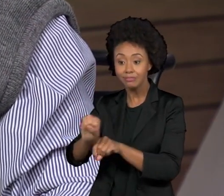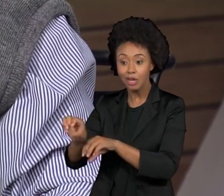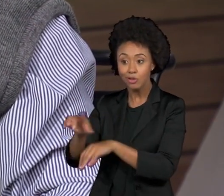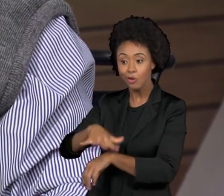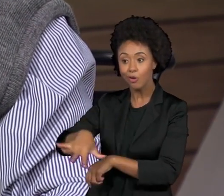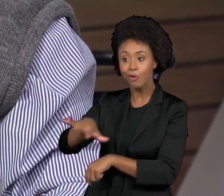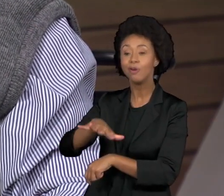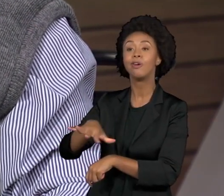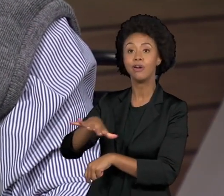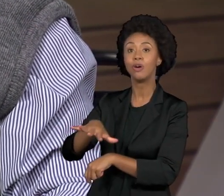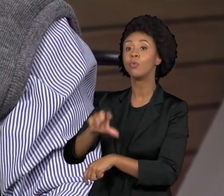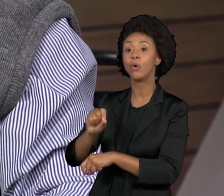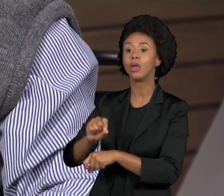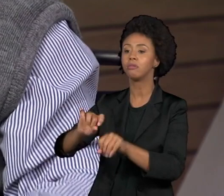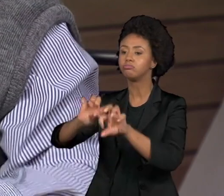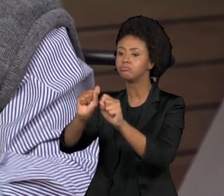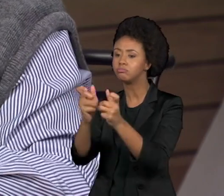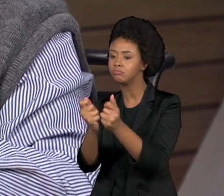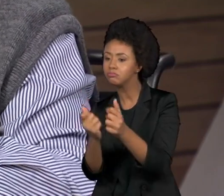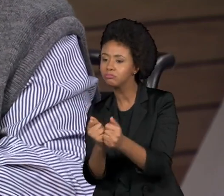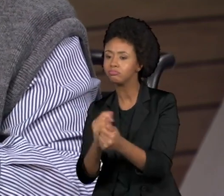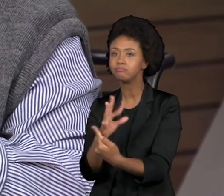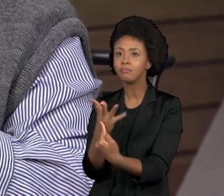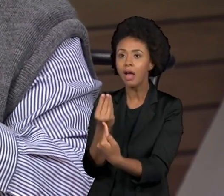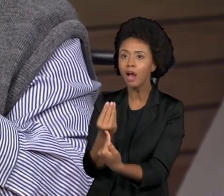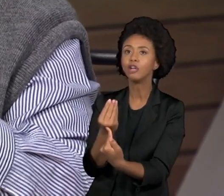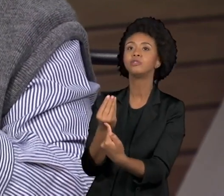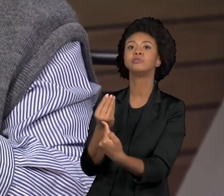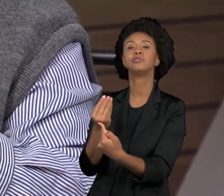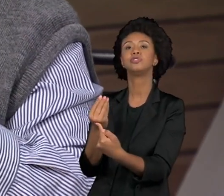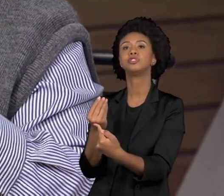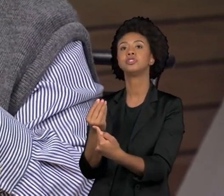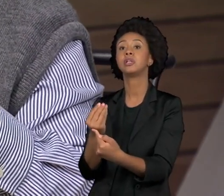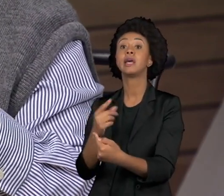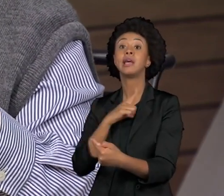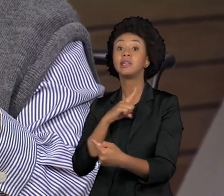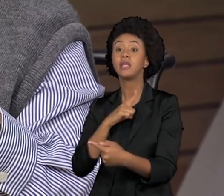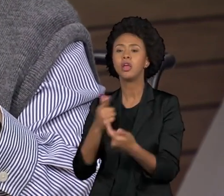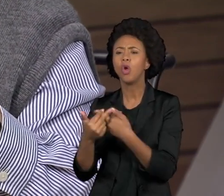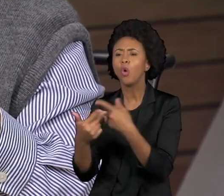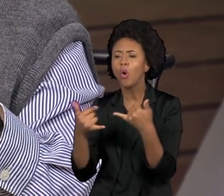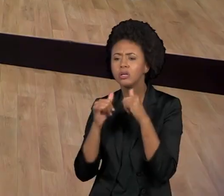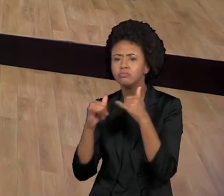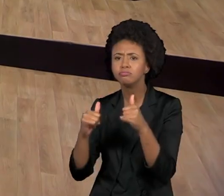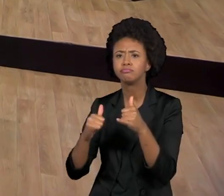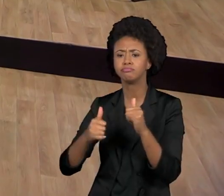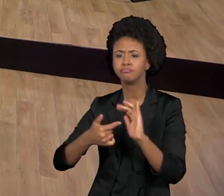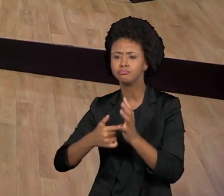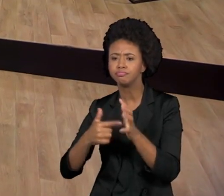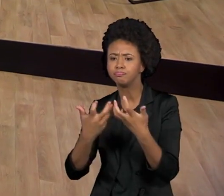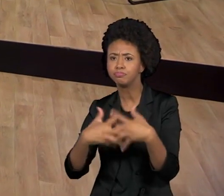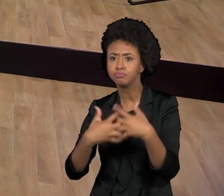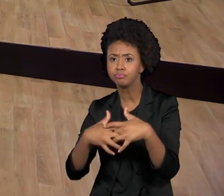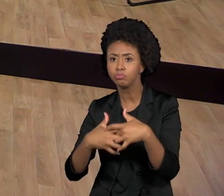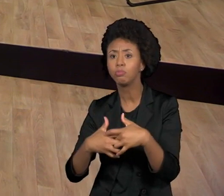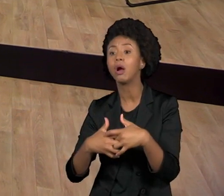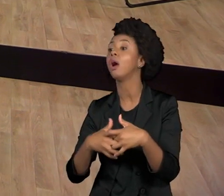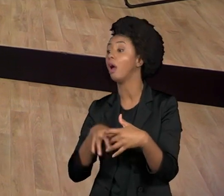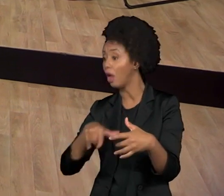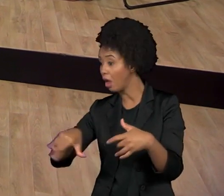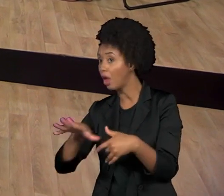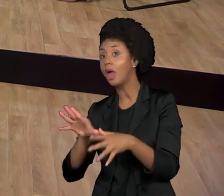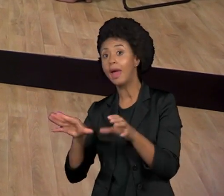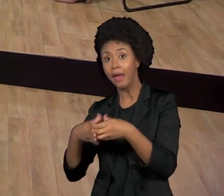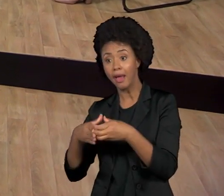Para fazer artesanato, tem muito aparelho eletrônico para estudar eletrônica e conserto de